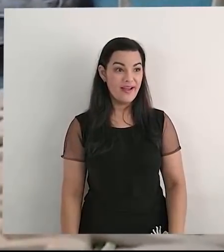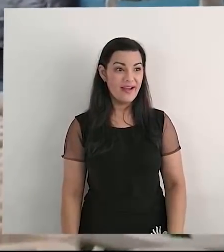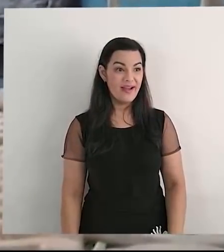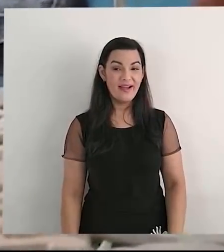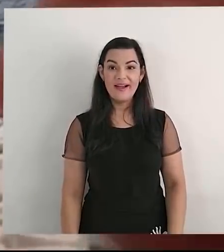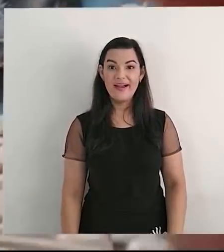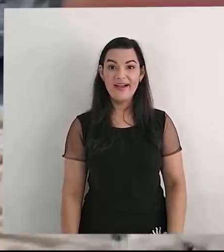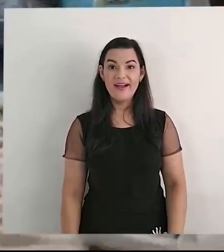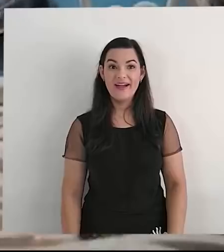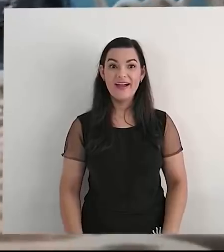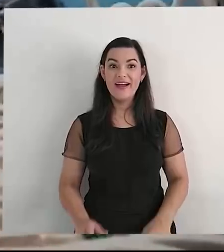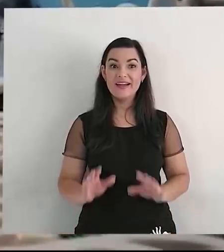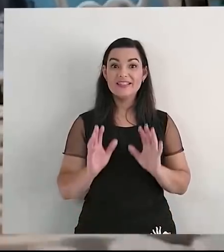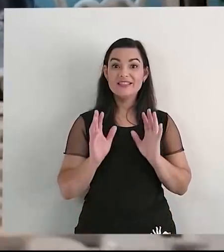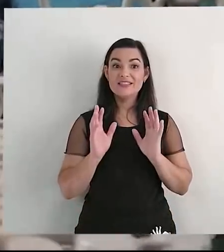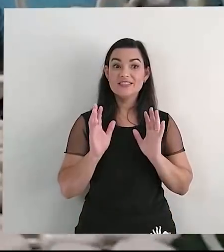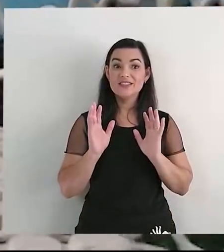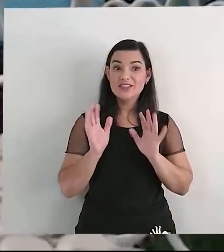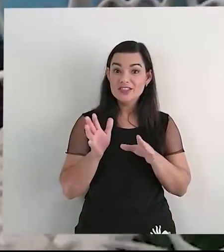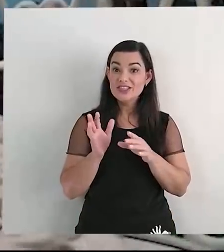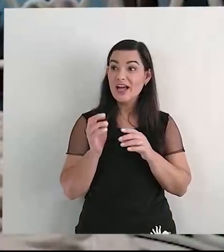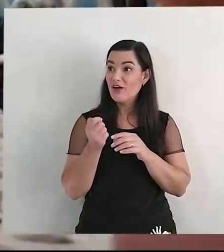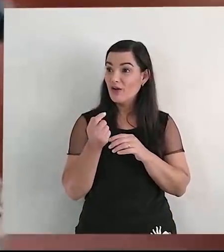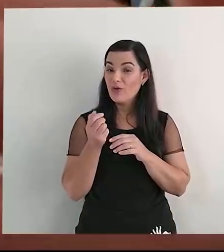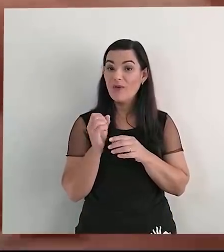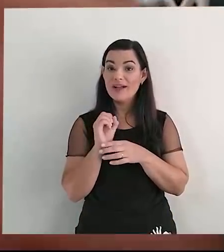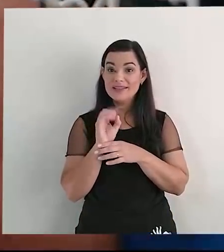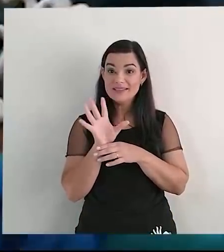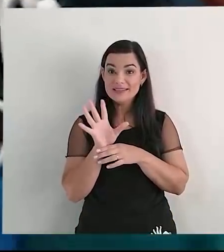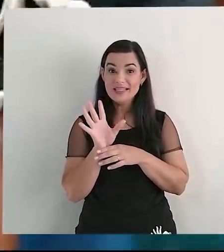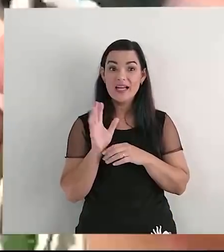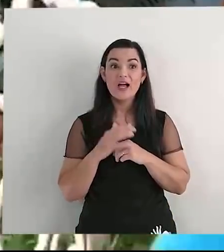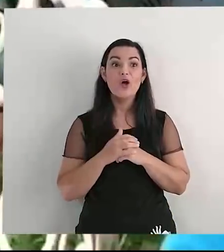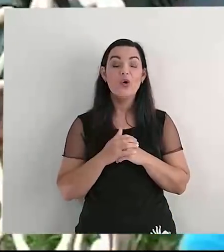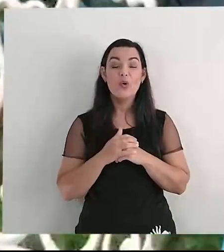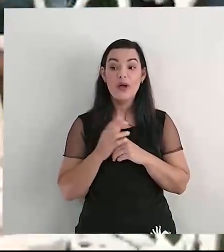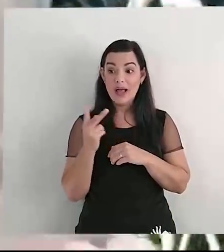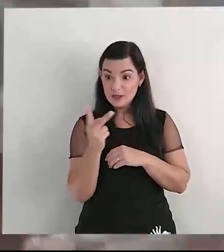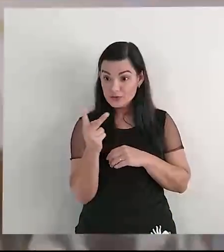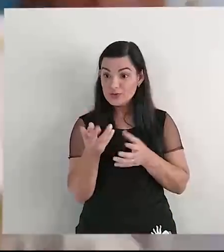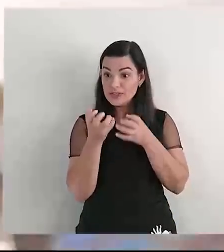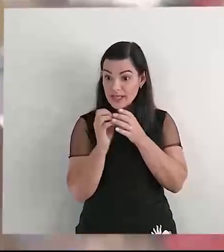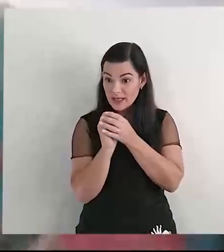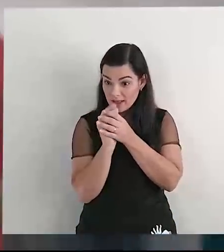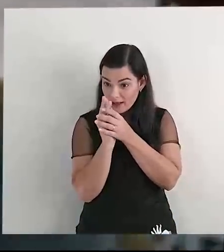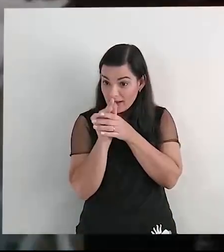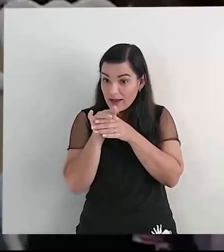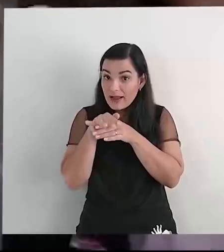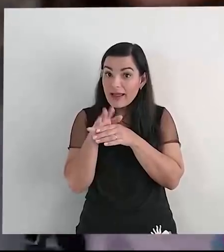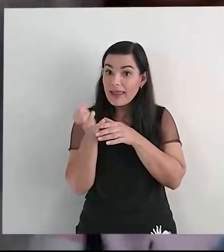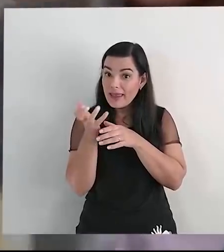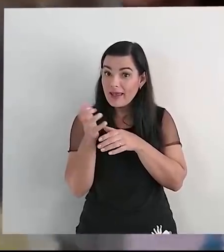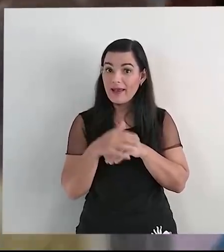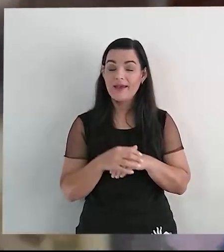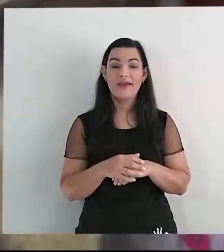Ela quer sair, mas não essas sai. que estão saindo. Que legal. Essas 2 quer sair pra pôr ovo.